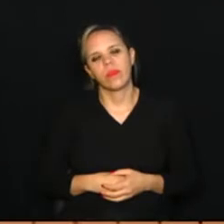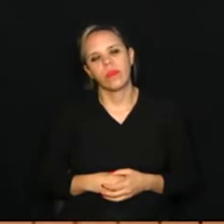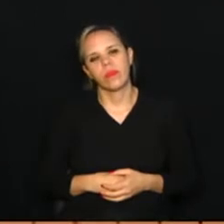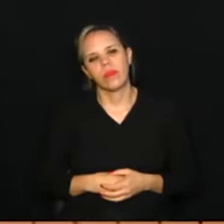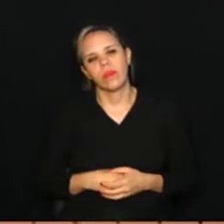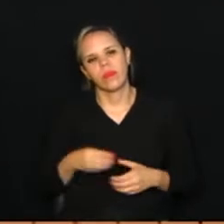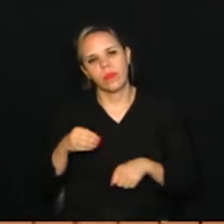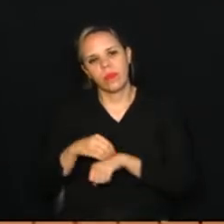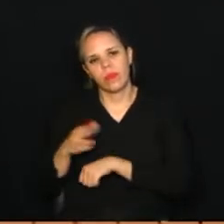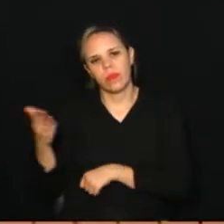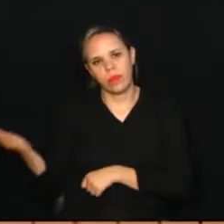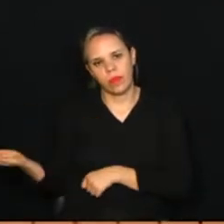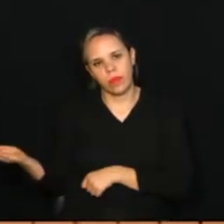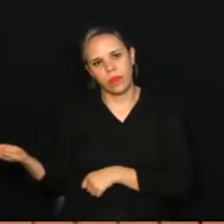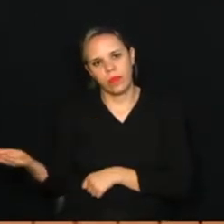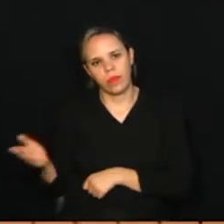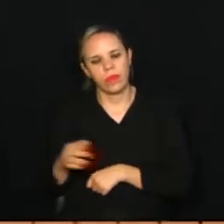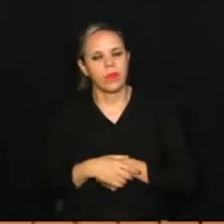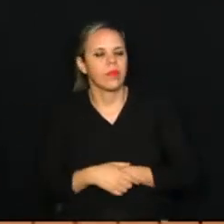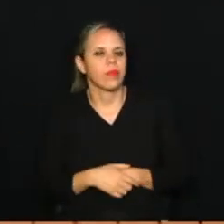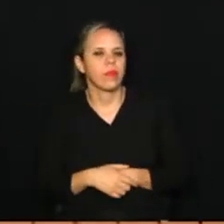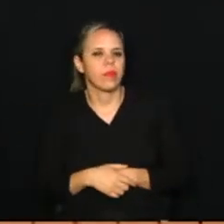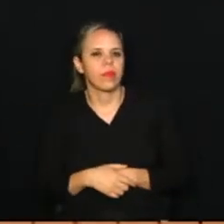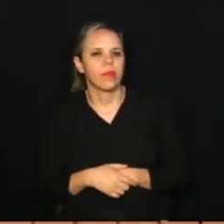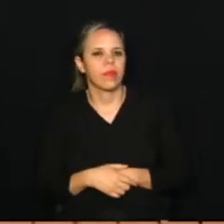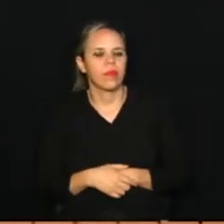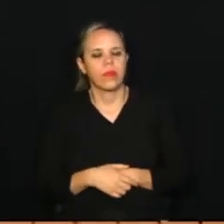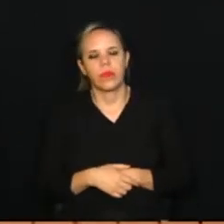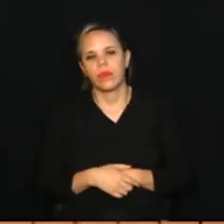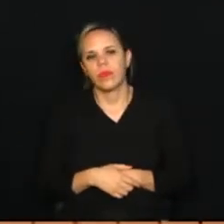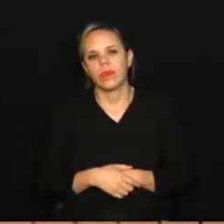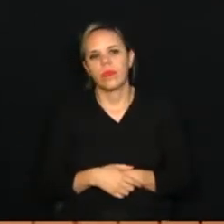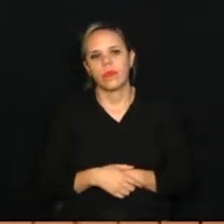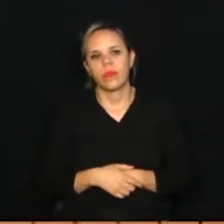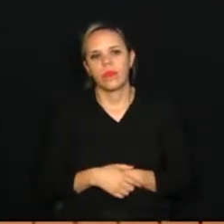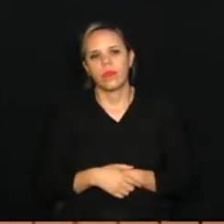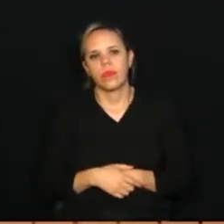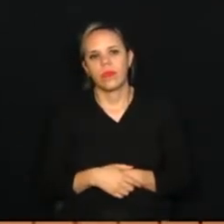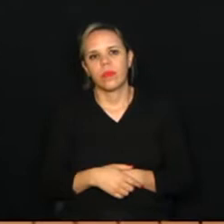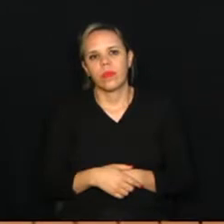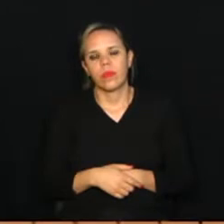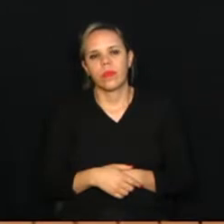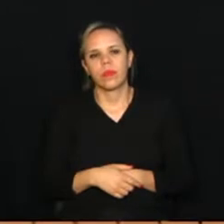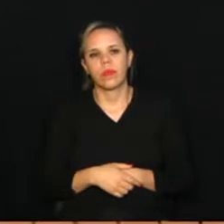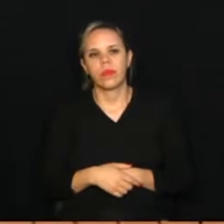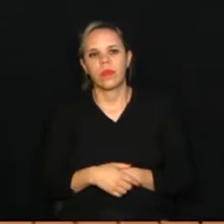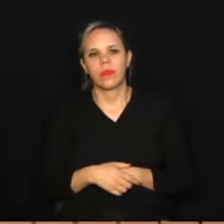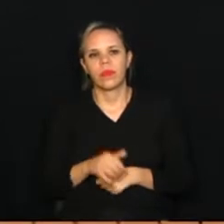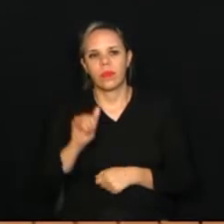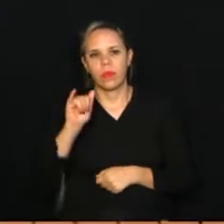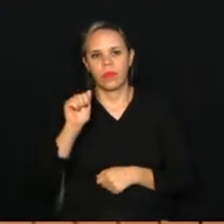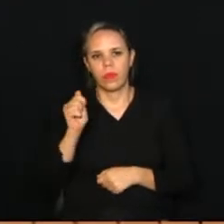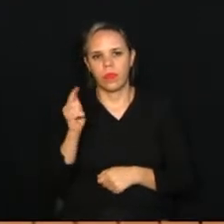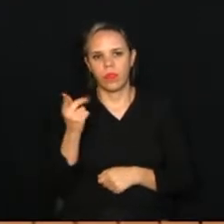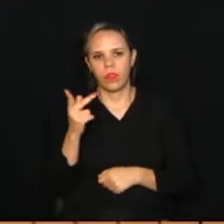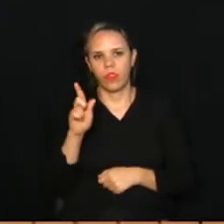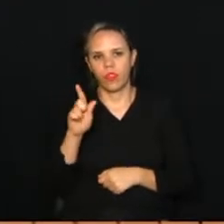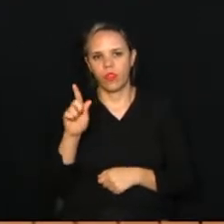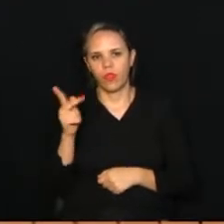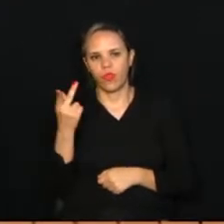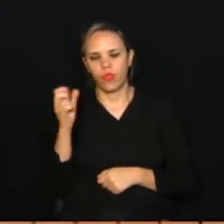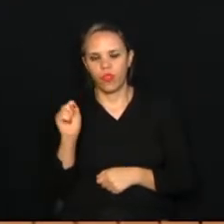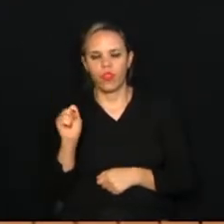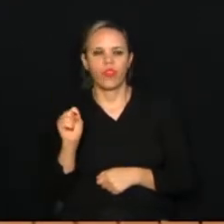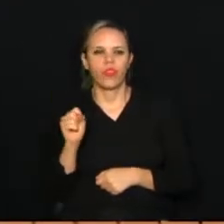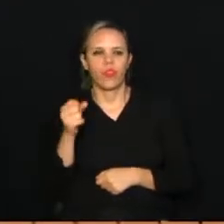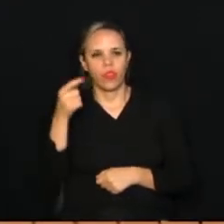passar a palavra agora, então, para o nosso querido Swift Yaguchi, que já escreveu aqui no